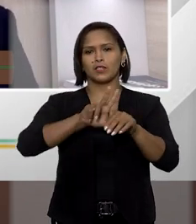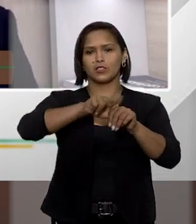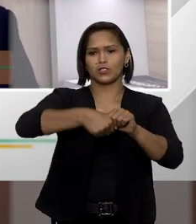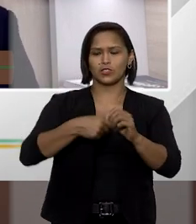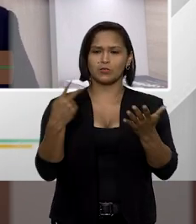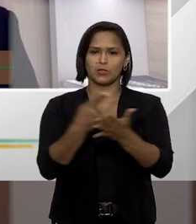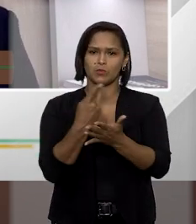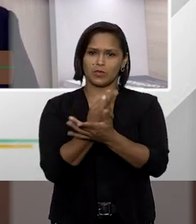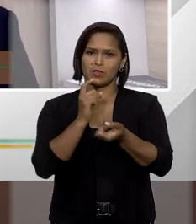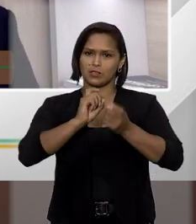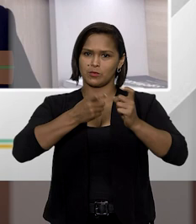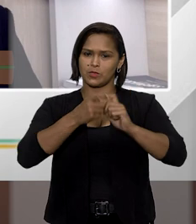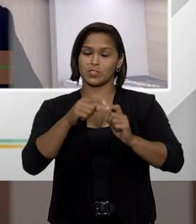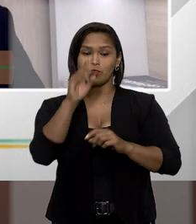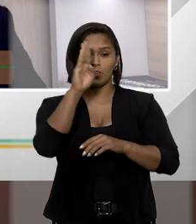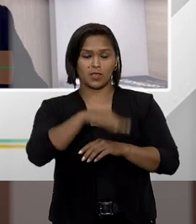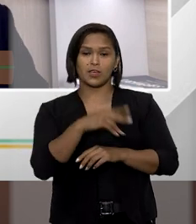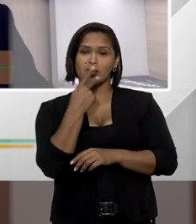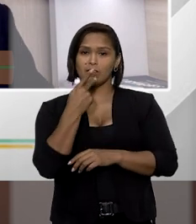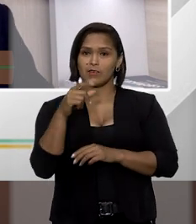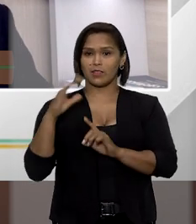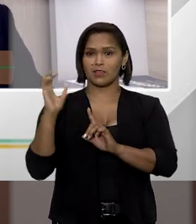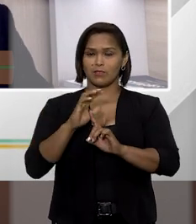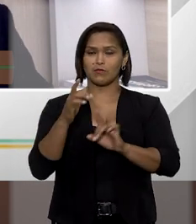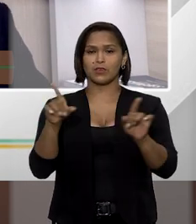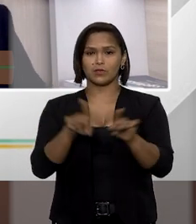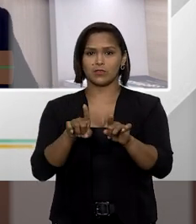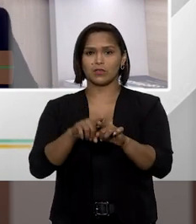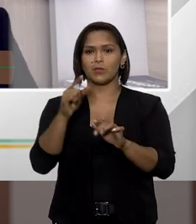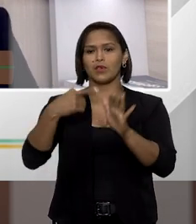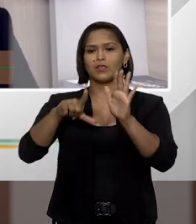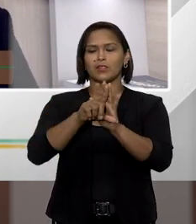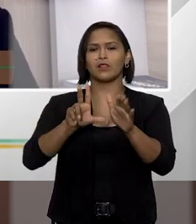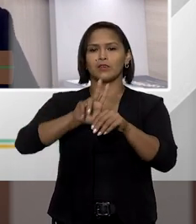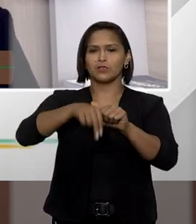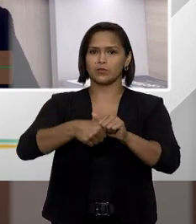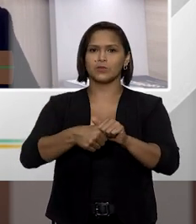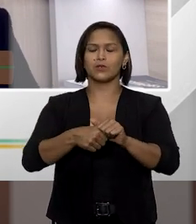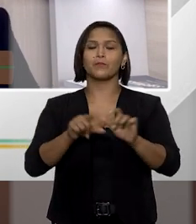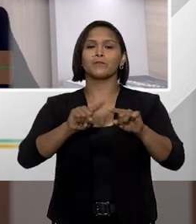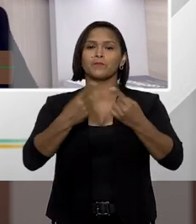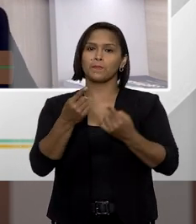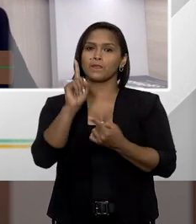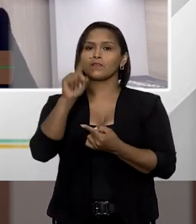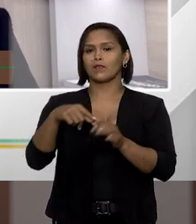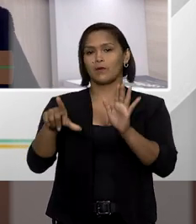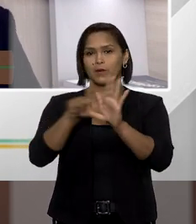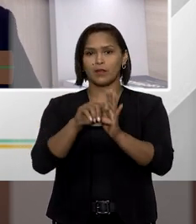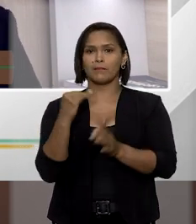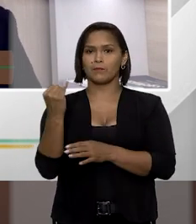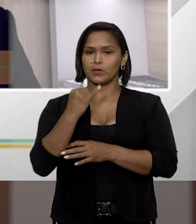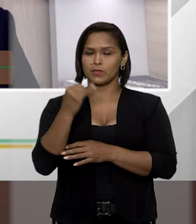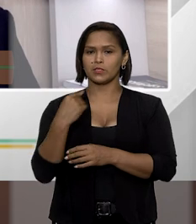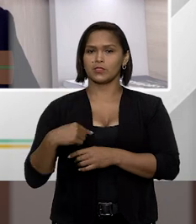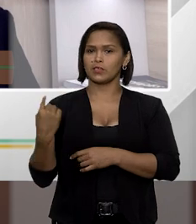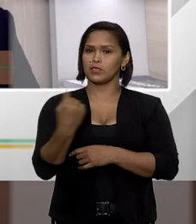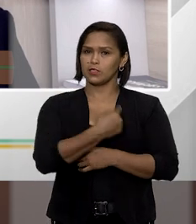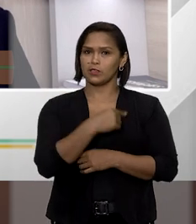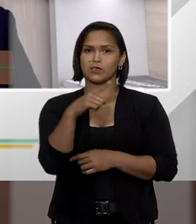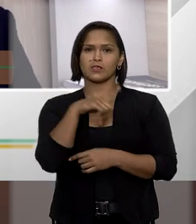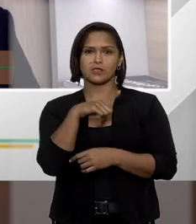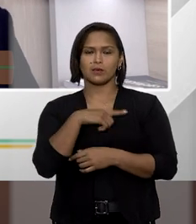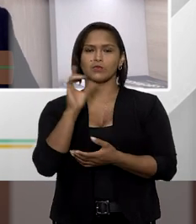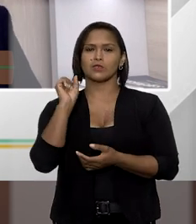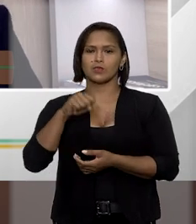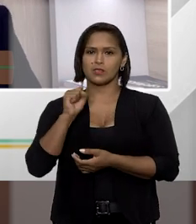lei de improbidade administrativa, que vai ter efeitos também na lei anticorrupção. Então, é uma lei importantíssima que nós temos